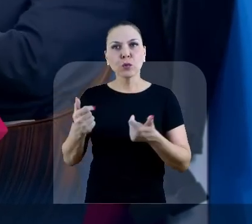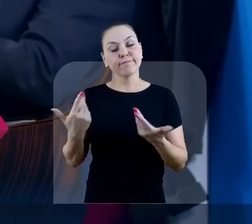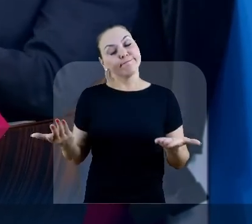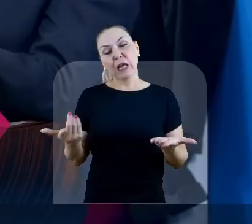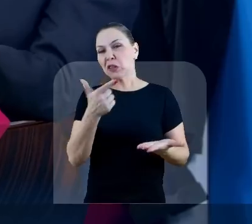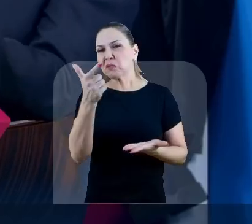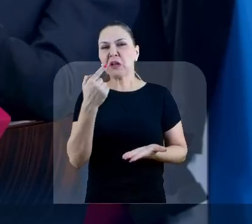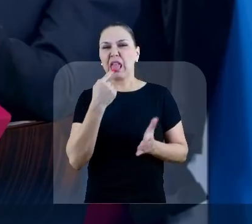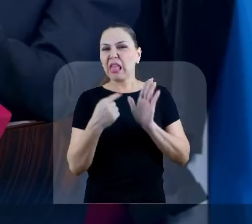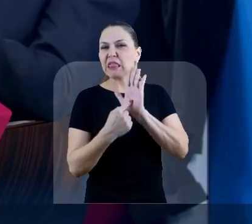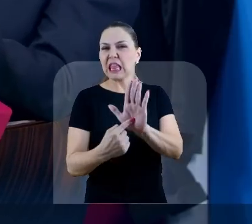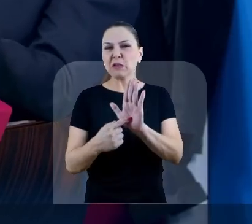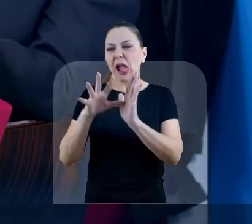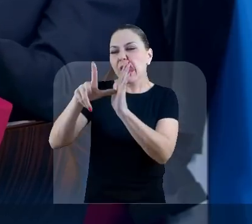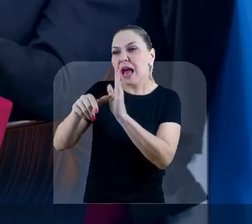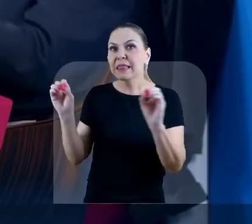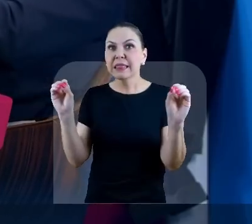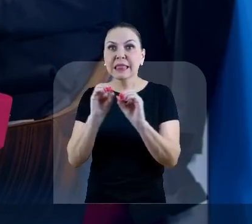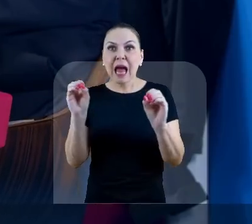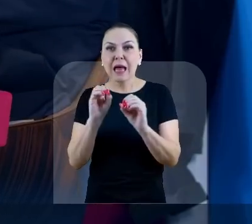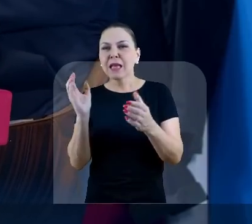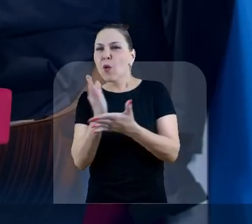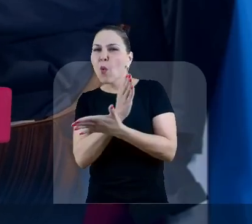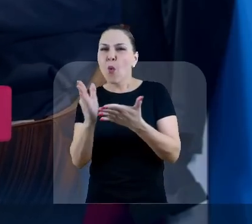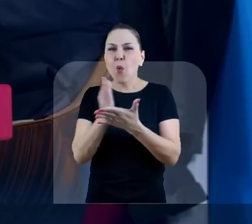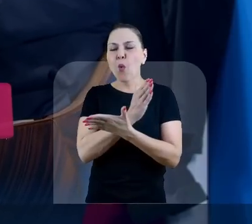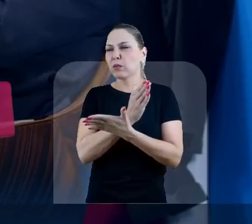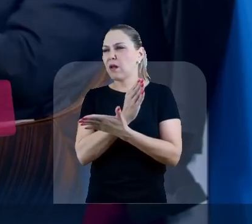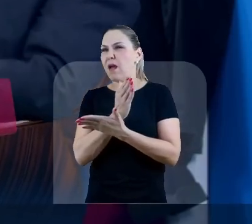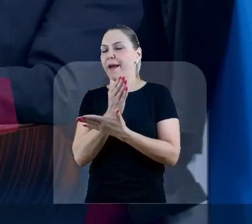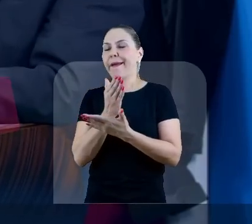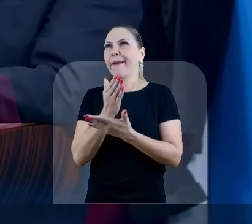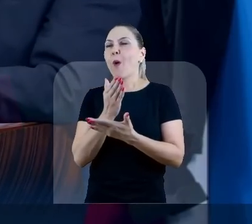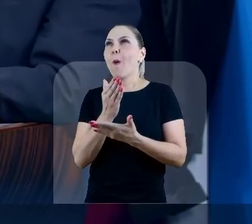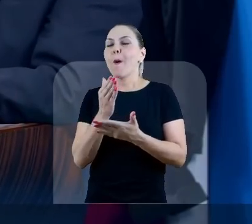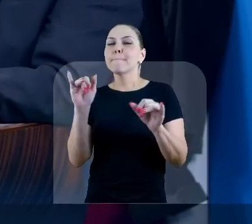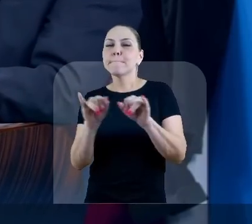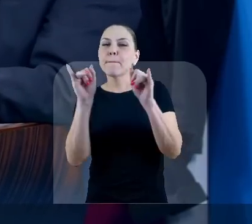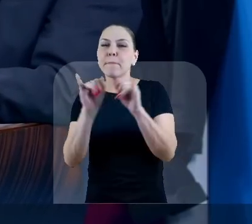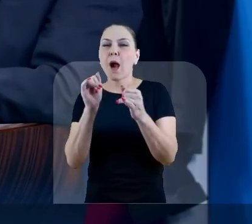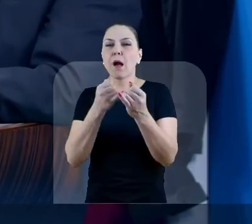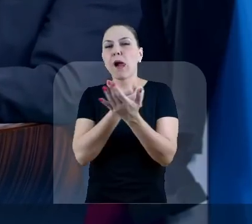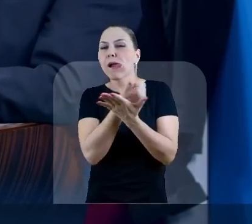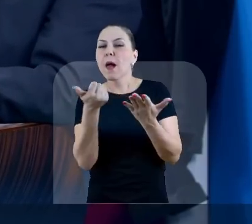Não tive denúncia de corrupção, a não ser uma outra perdida ali, mas rapidamente foi dissipado. Tá?